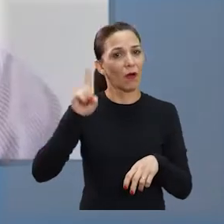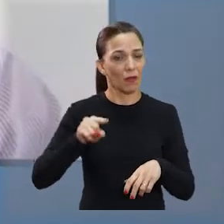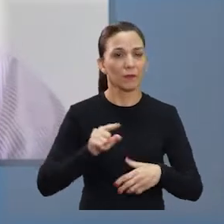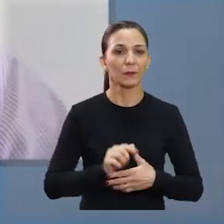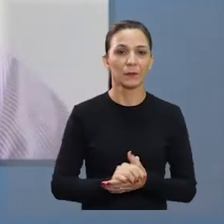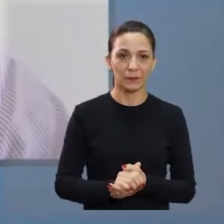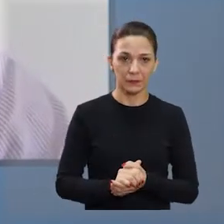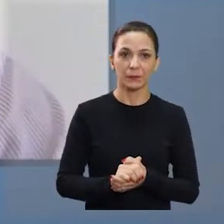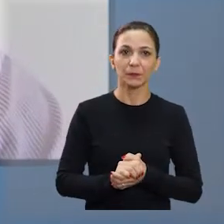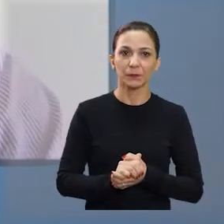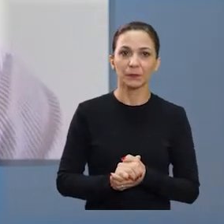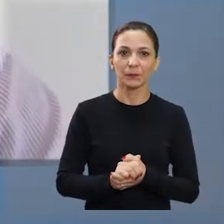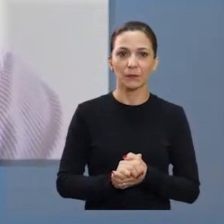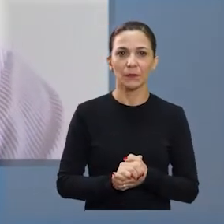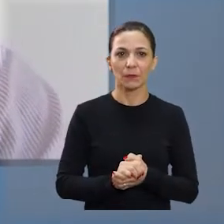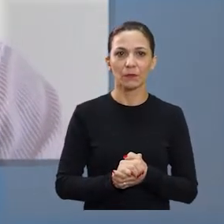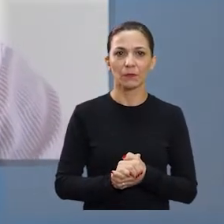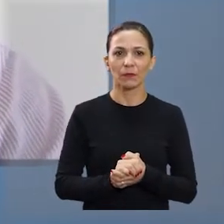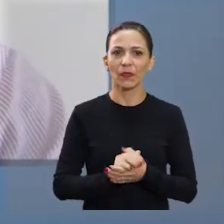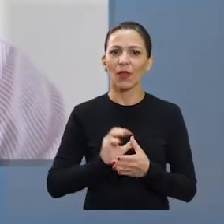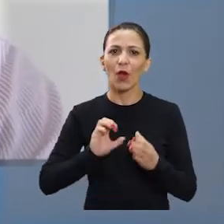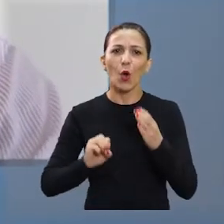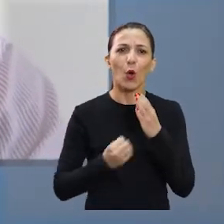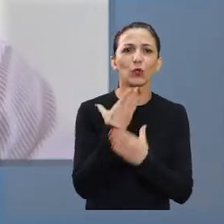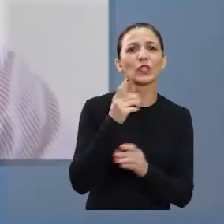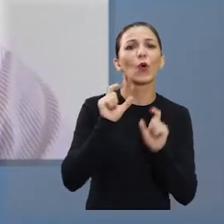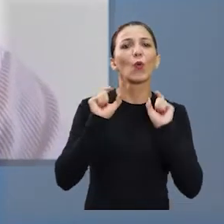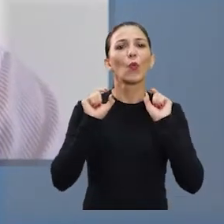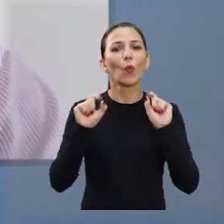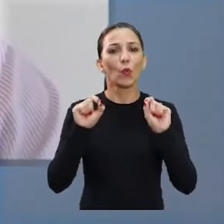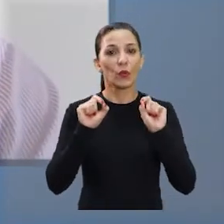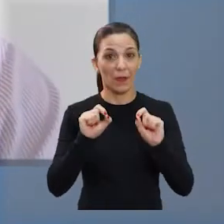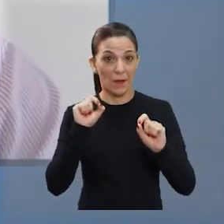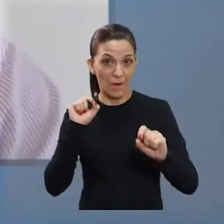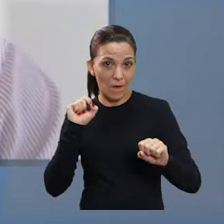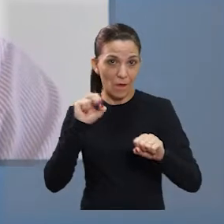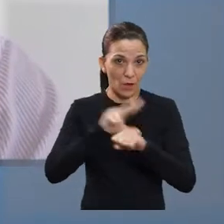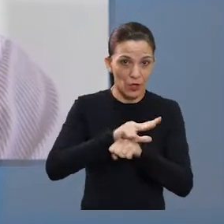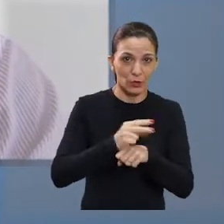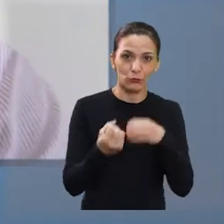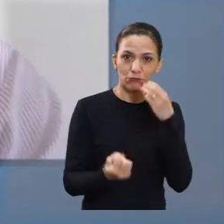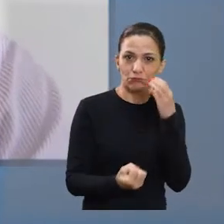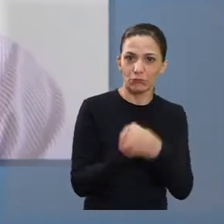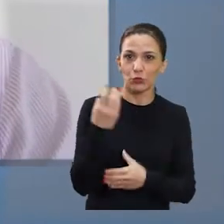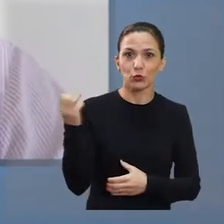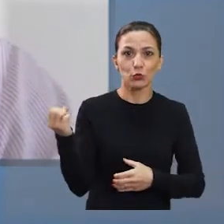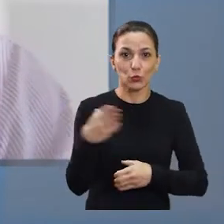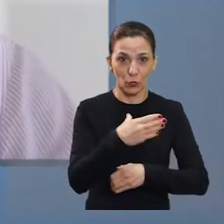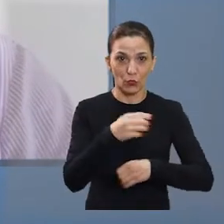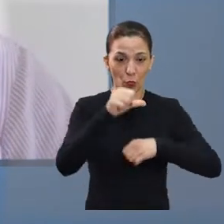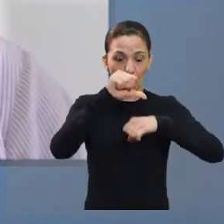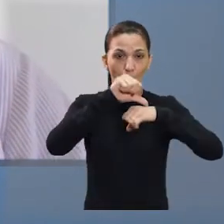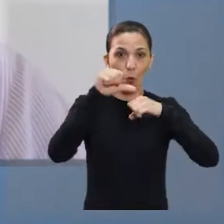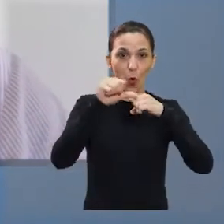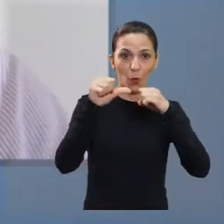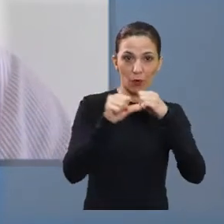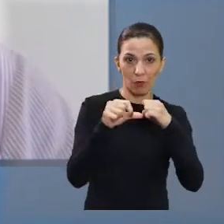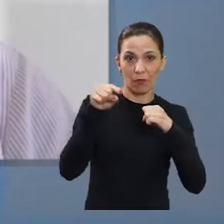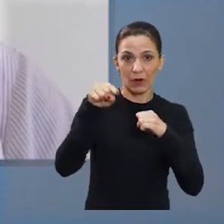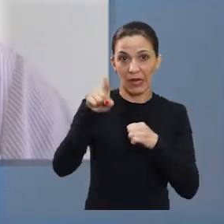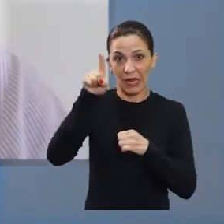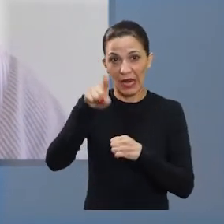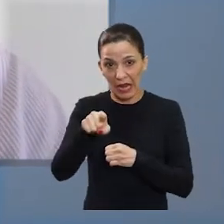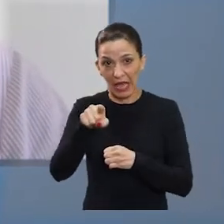acontecendo seguindo o fio da sua pergunta. O que aconteceu é que surgiu uma nova variante, né, a